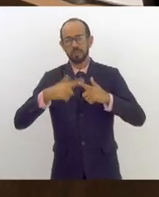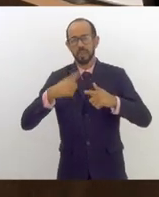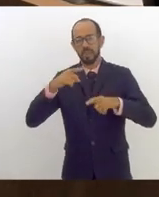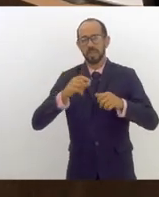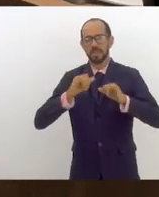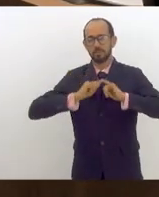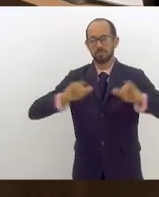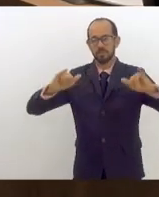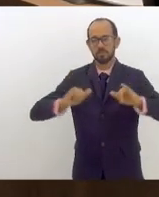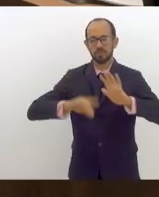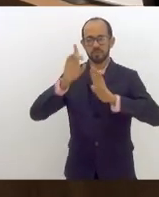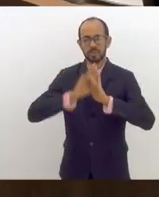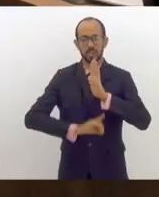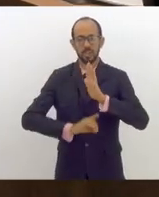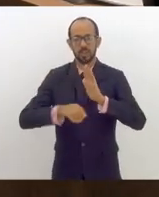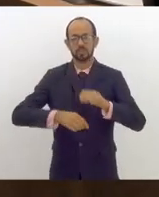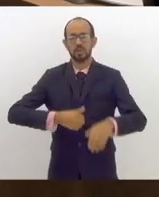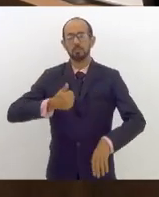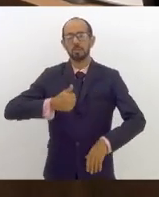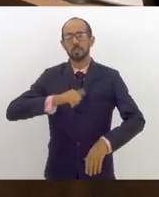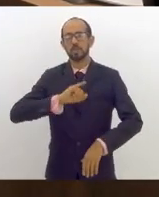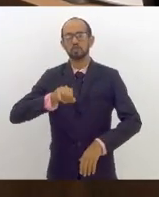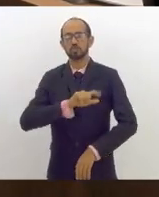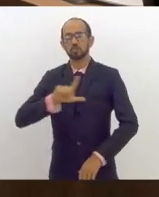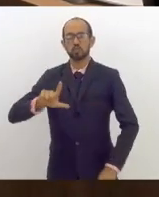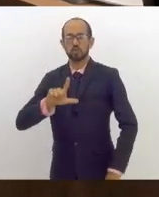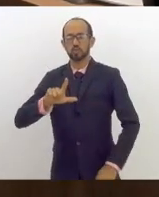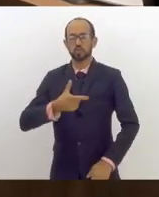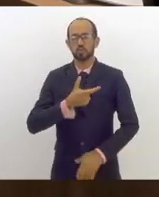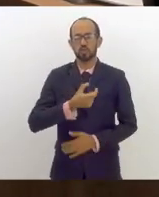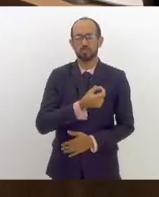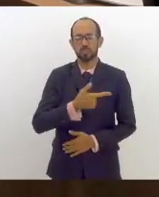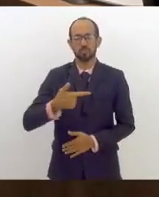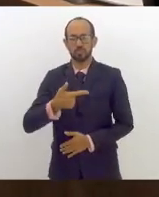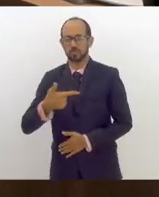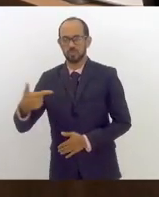em primeiro de julho de